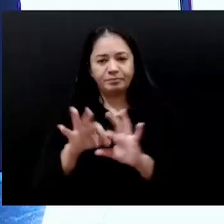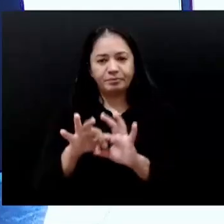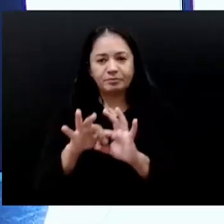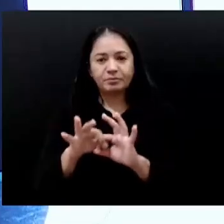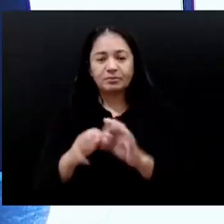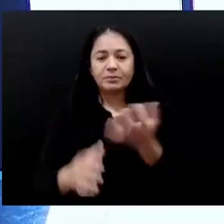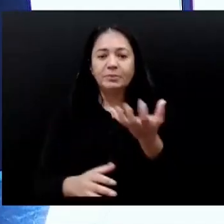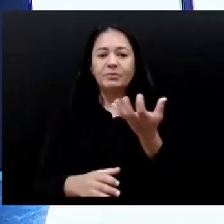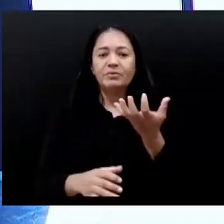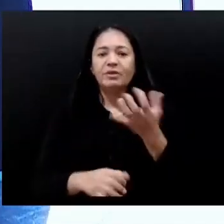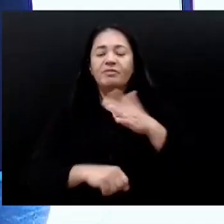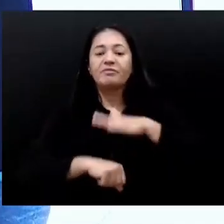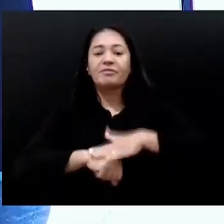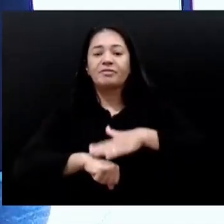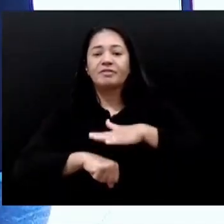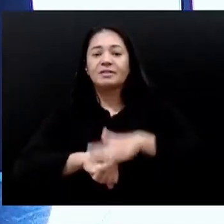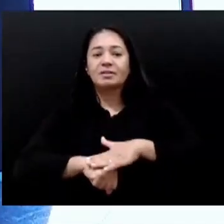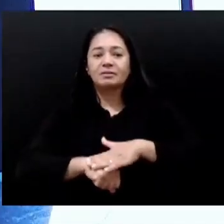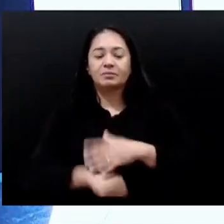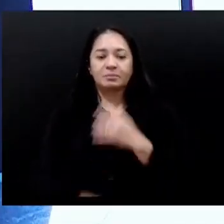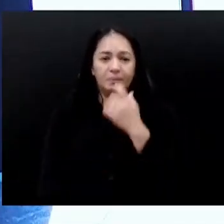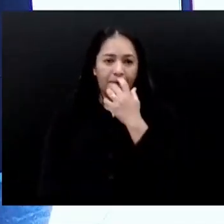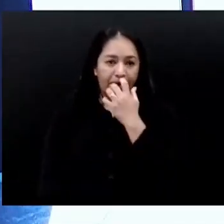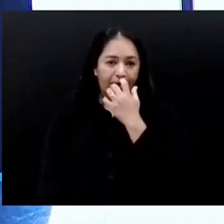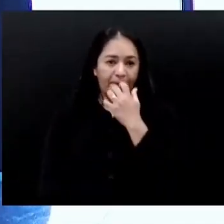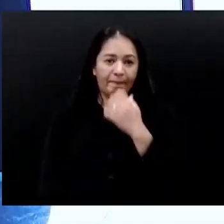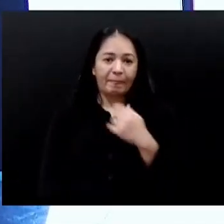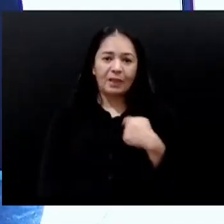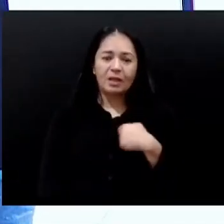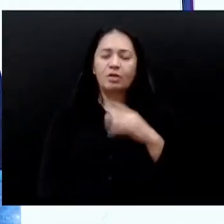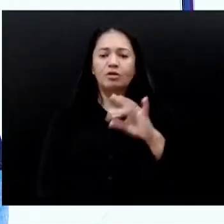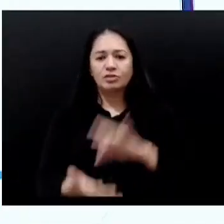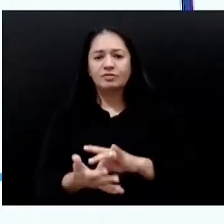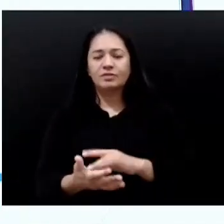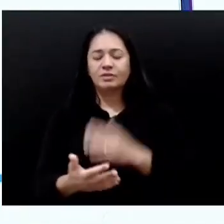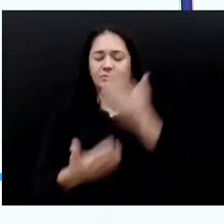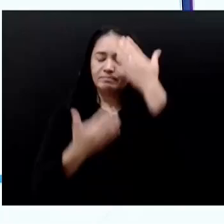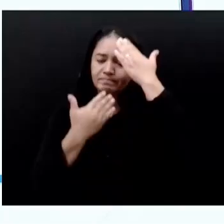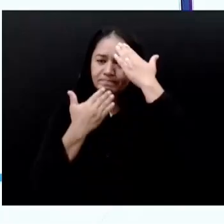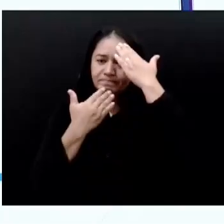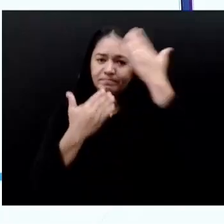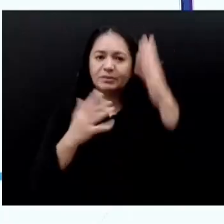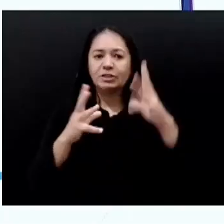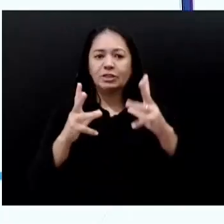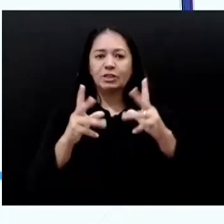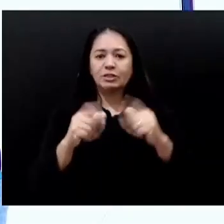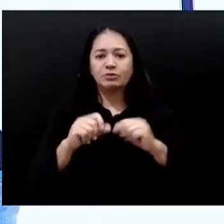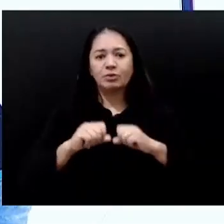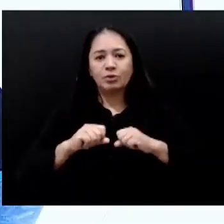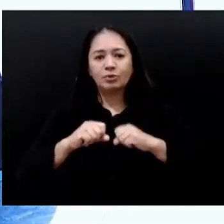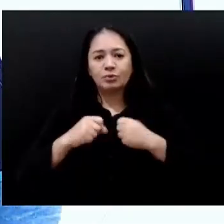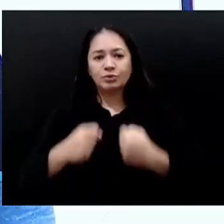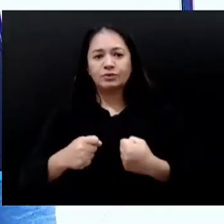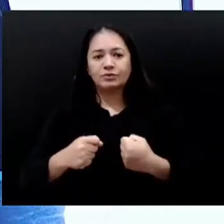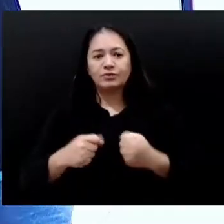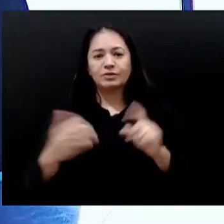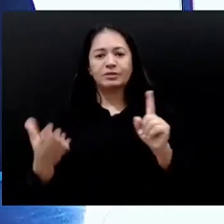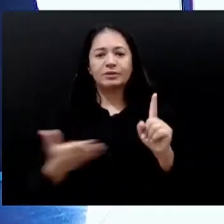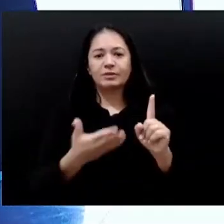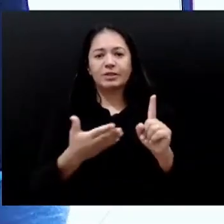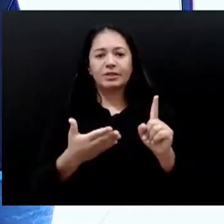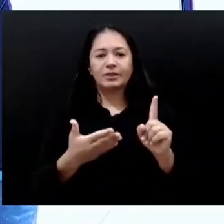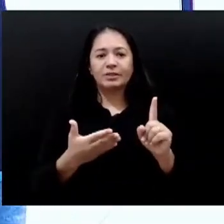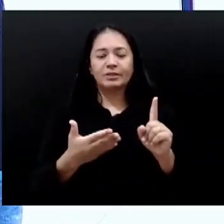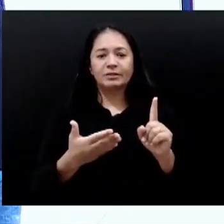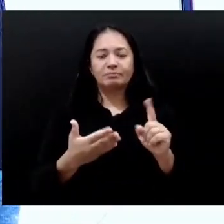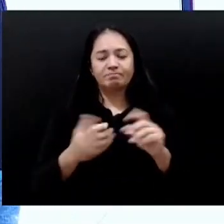De querer fazer. E eu realmente sou muito grato a todo o empenho que a Adriana Flose coloca